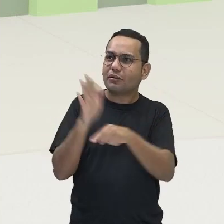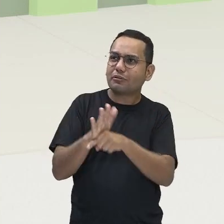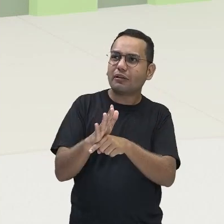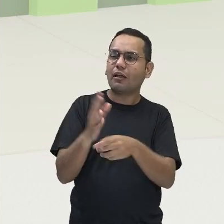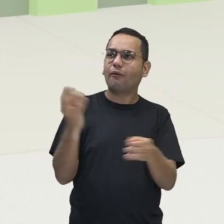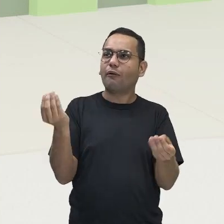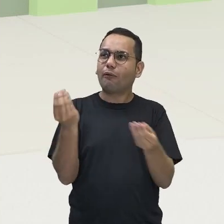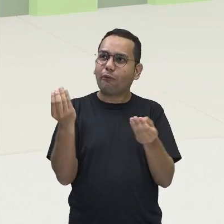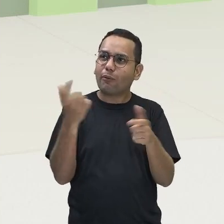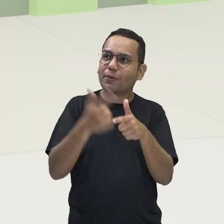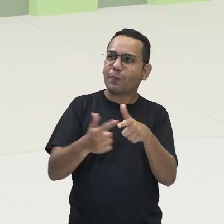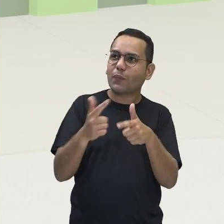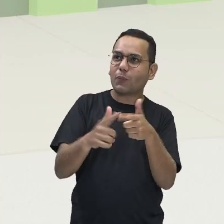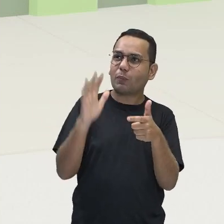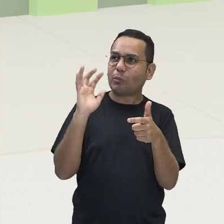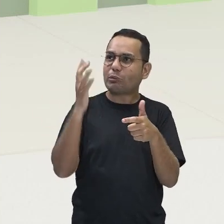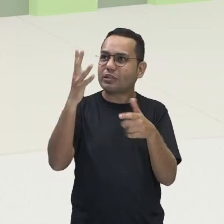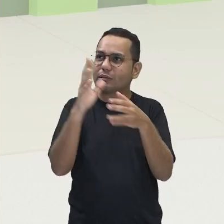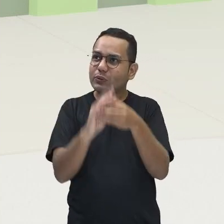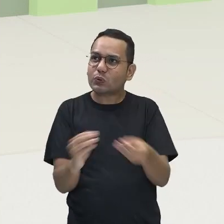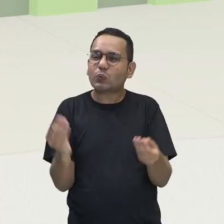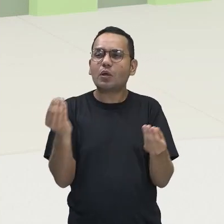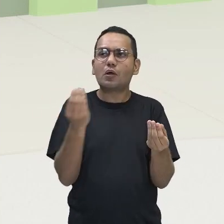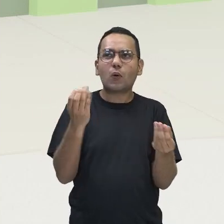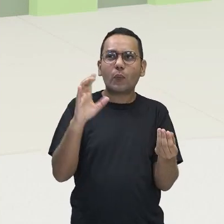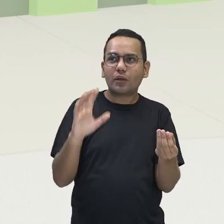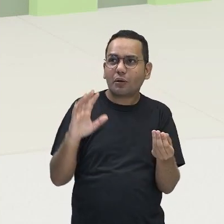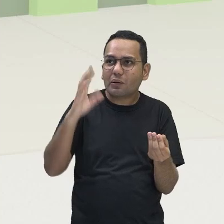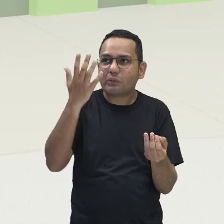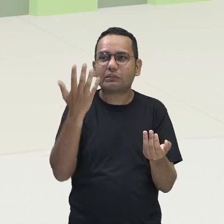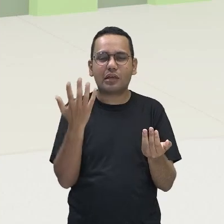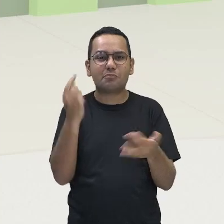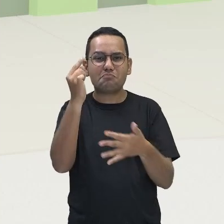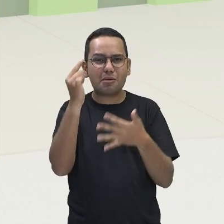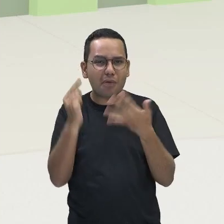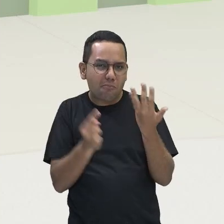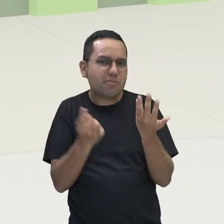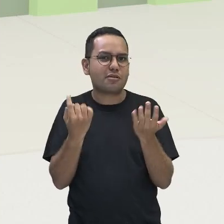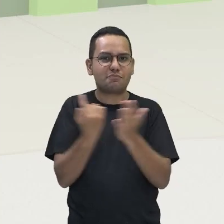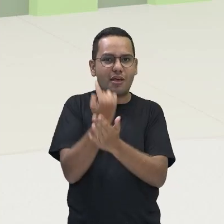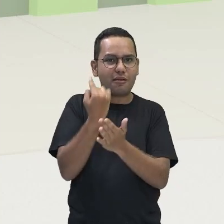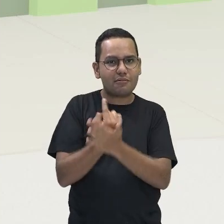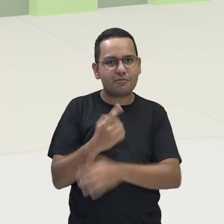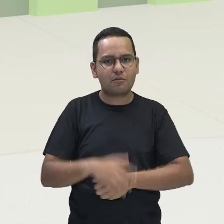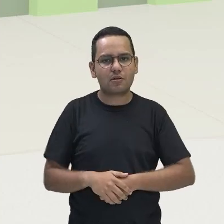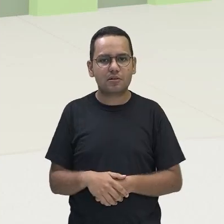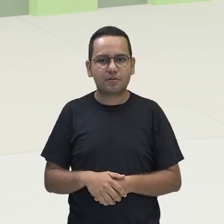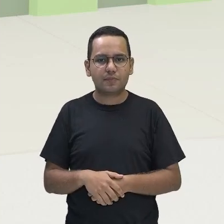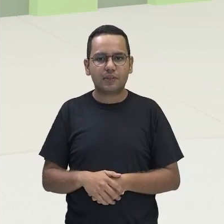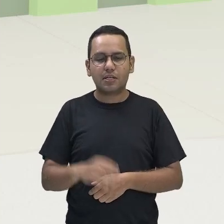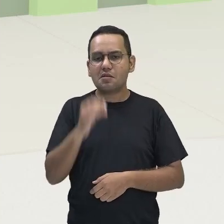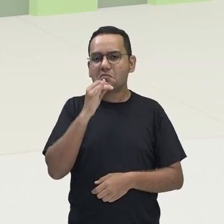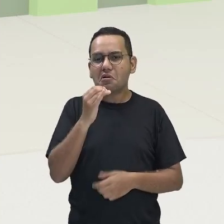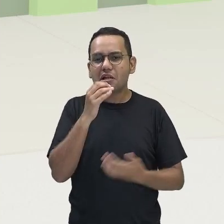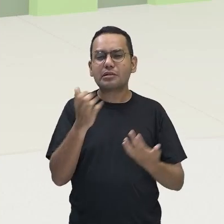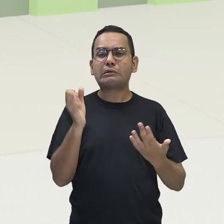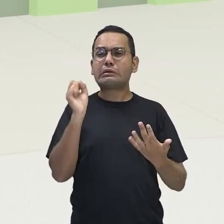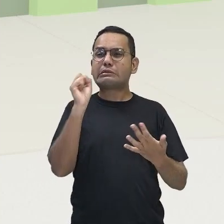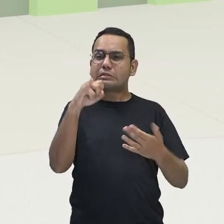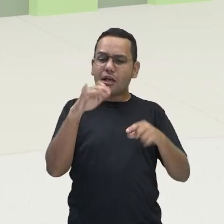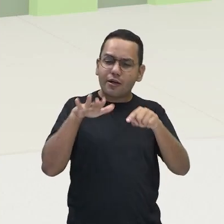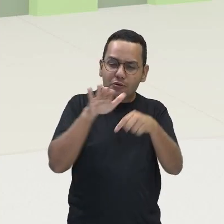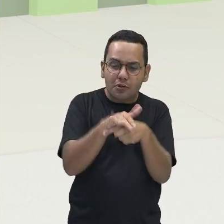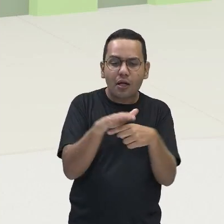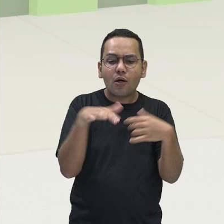isso acontece? De que forma serão ali os resultados? Como serão os